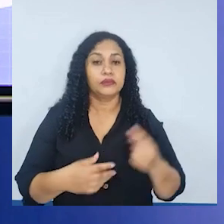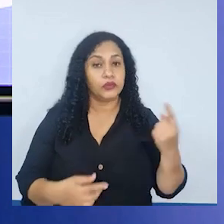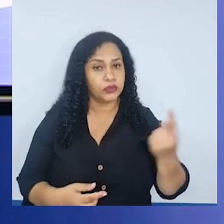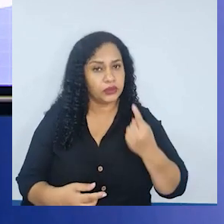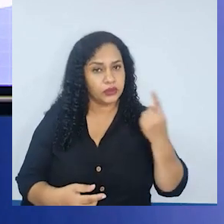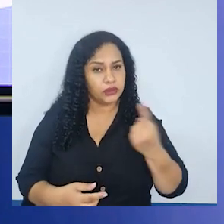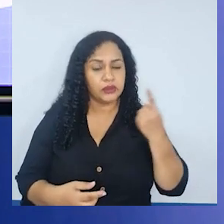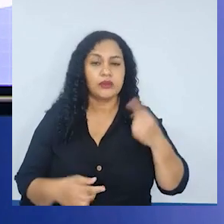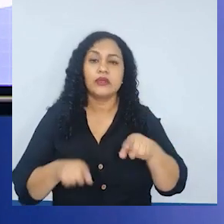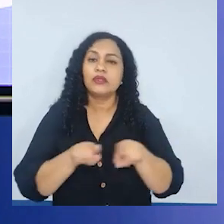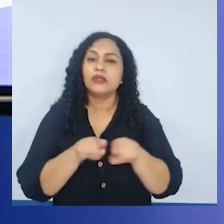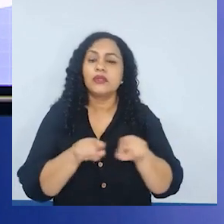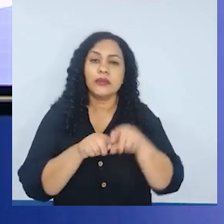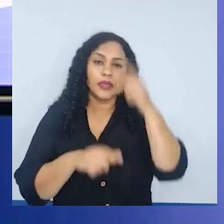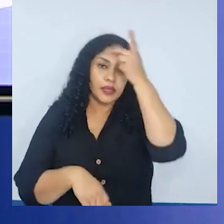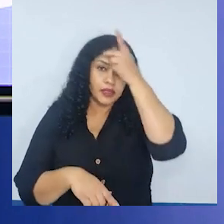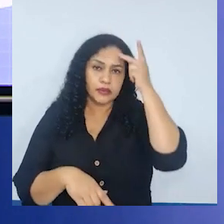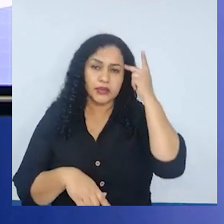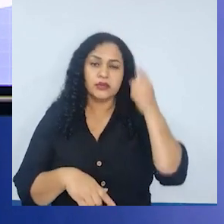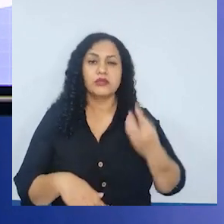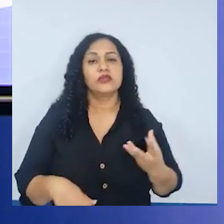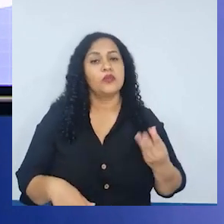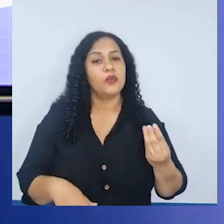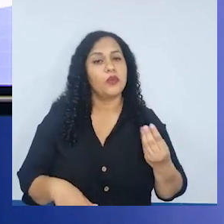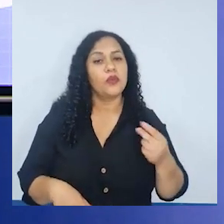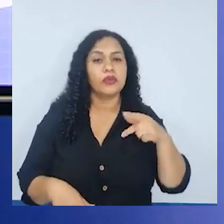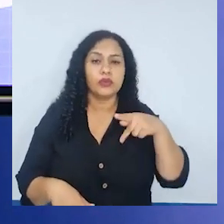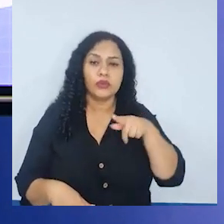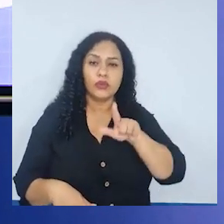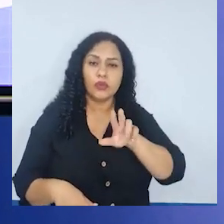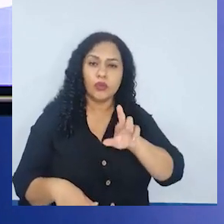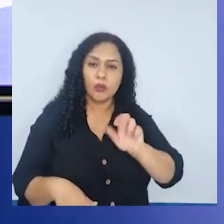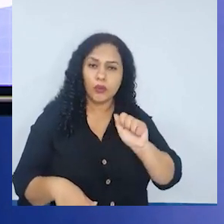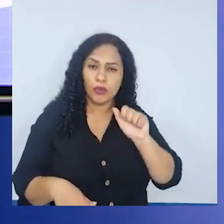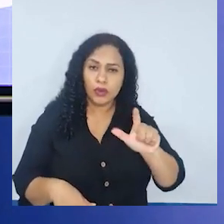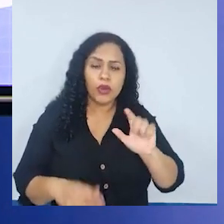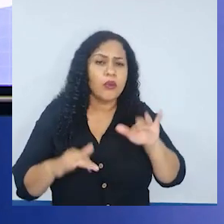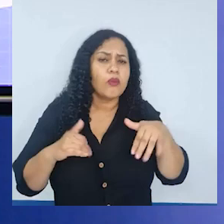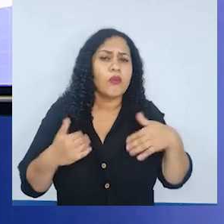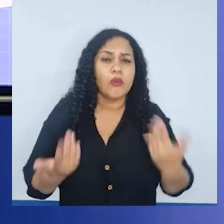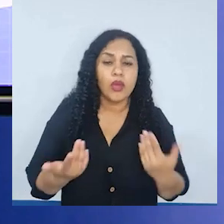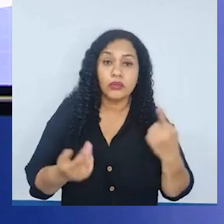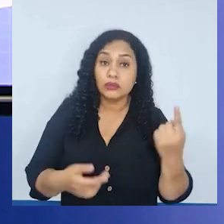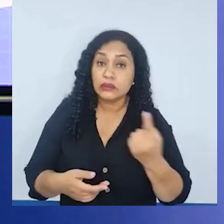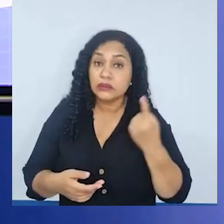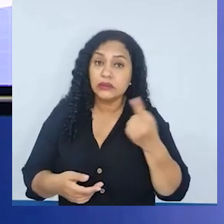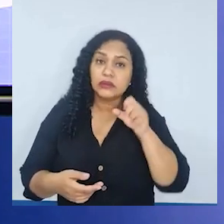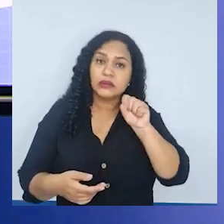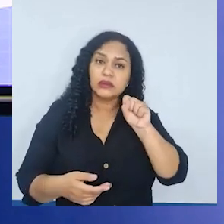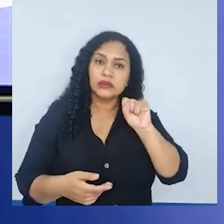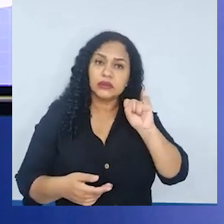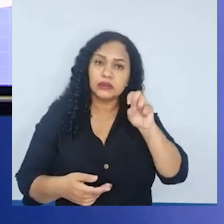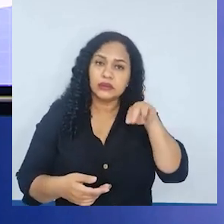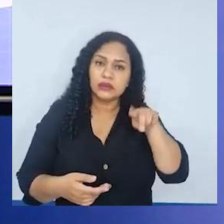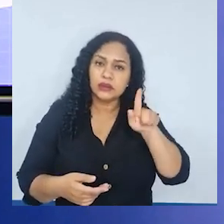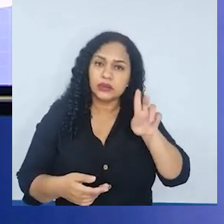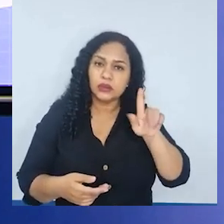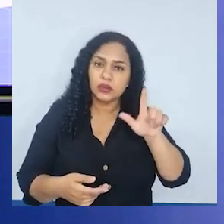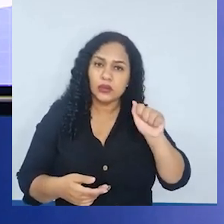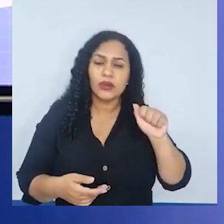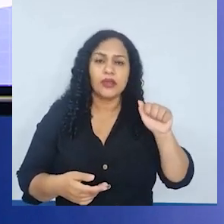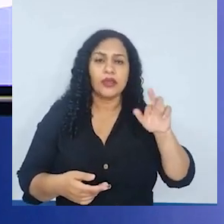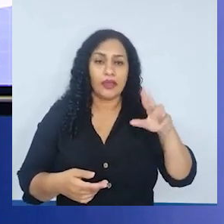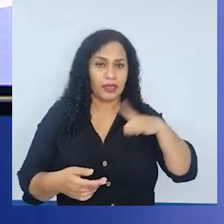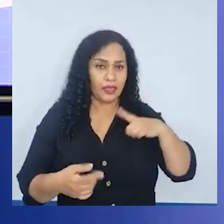do singular e as pessoas do plural. Quem são elas? No singular nós temos eu,